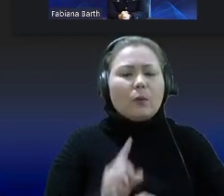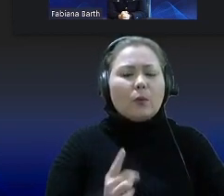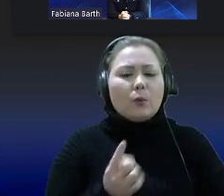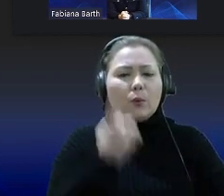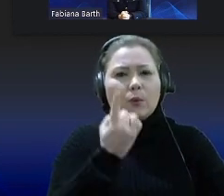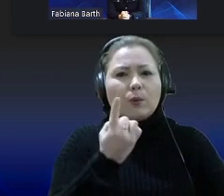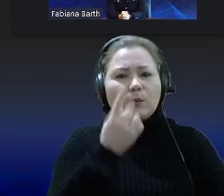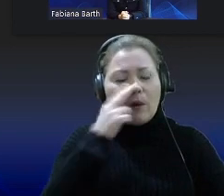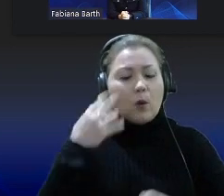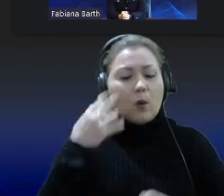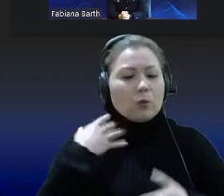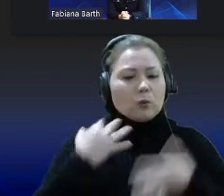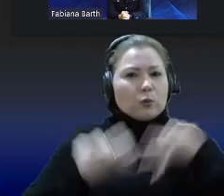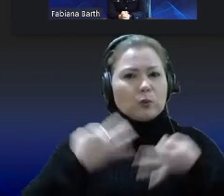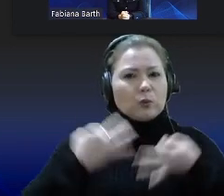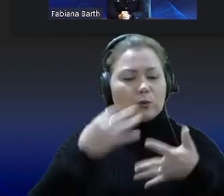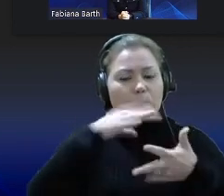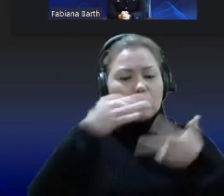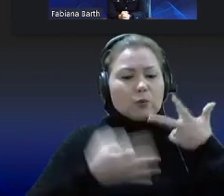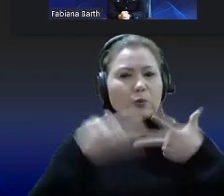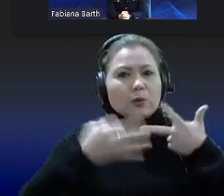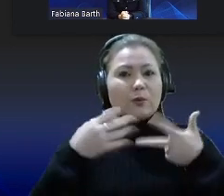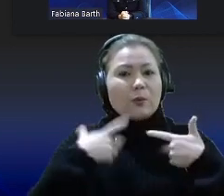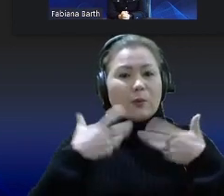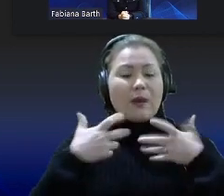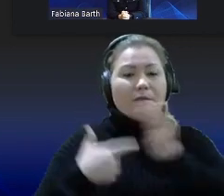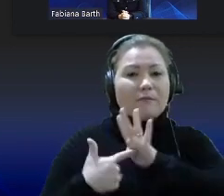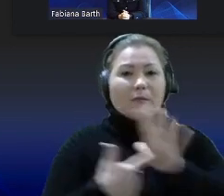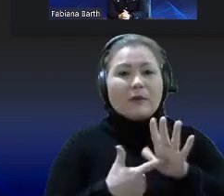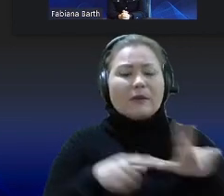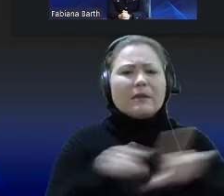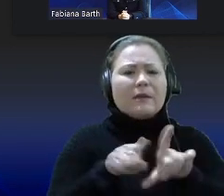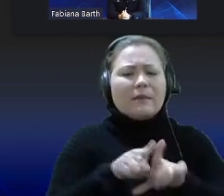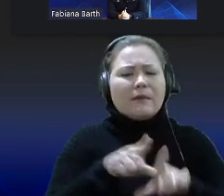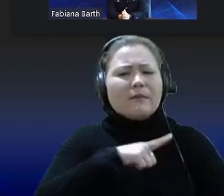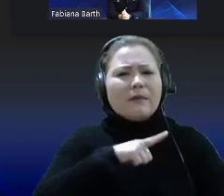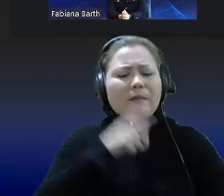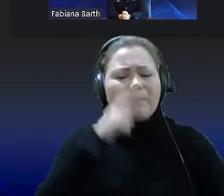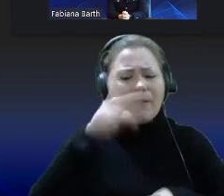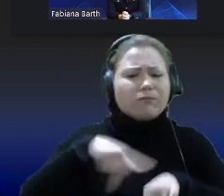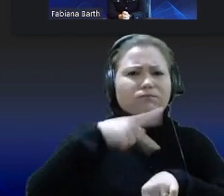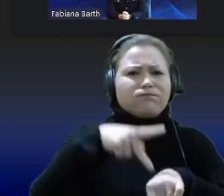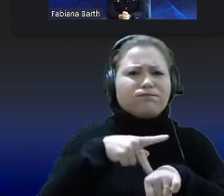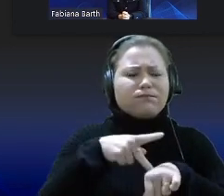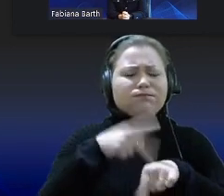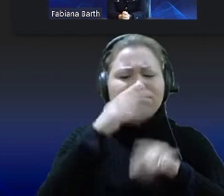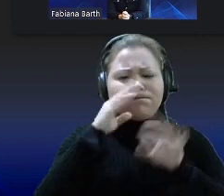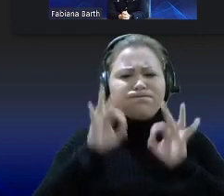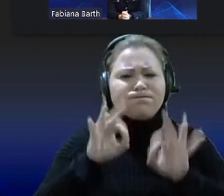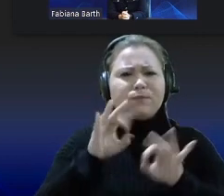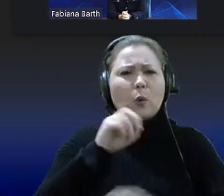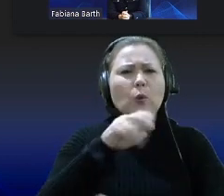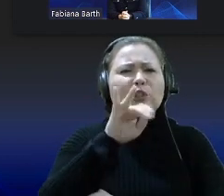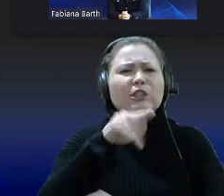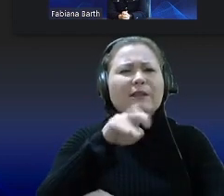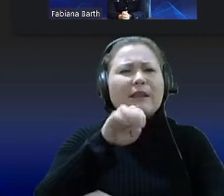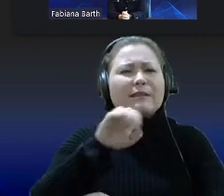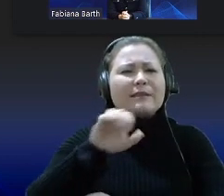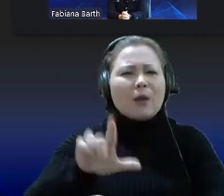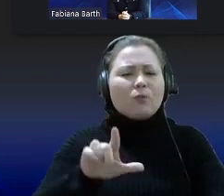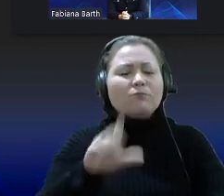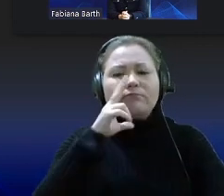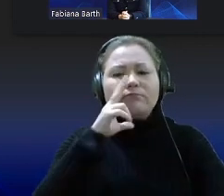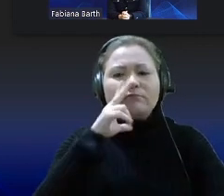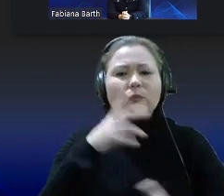como o judiciário muitas vezes quer nos impor, e tem a questão de um país continental com